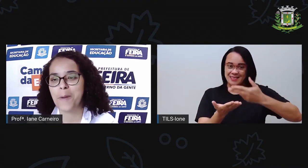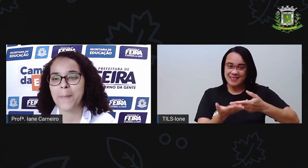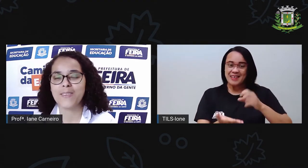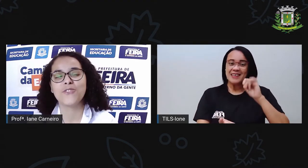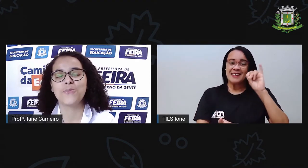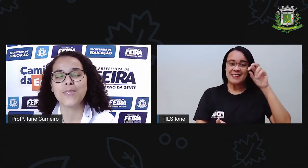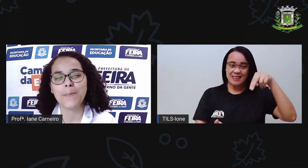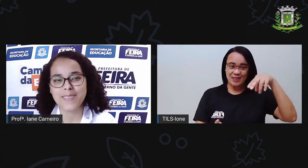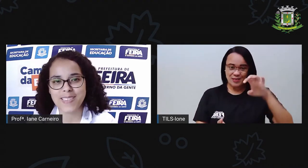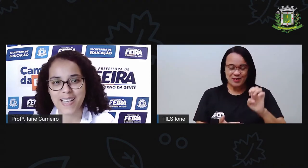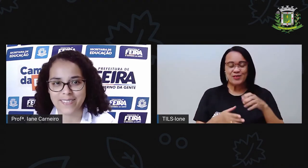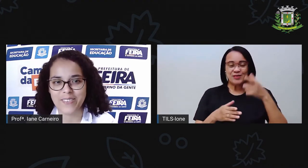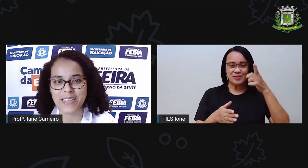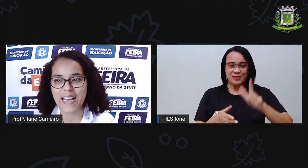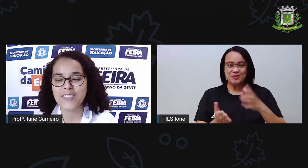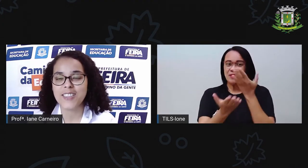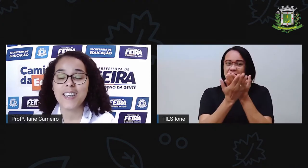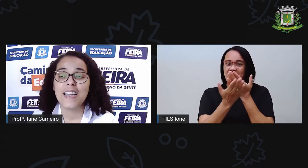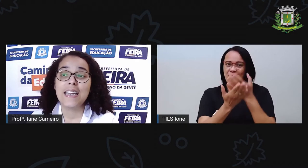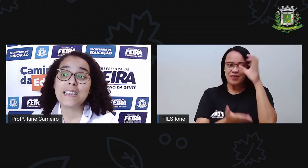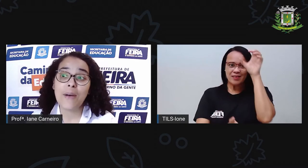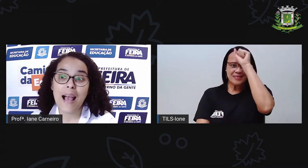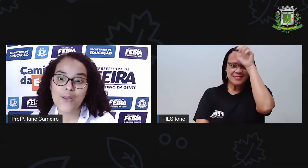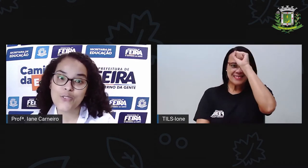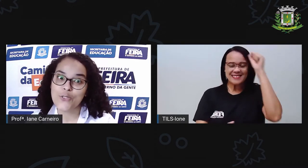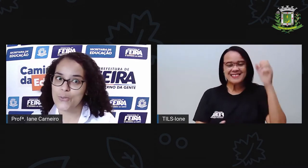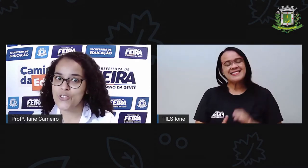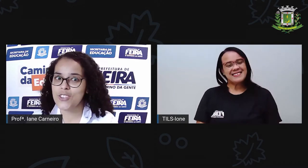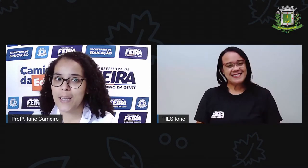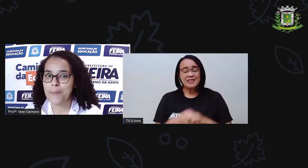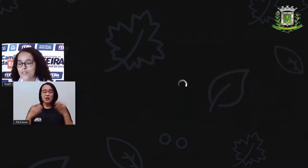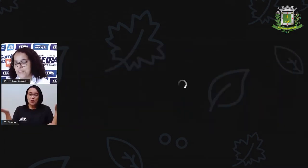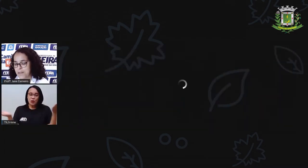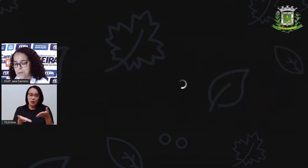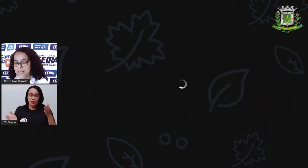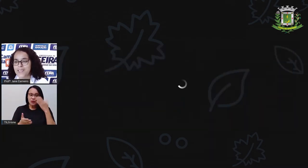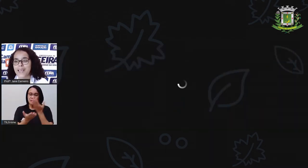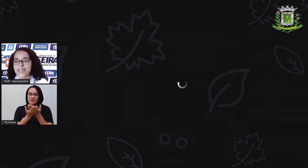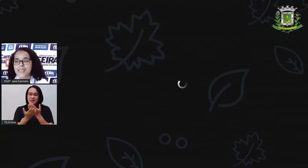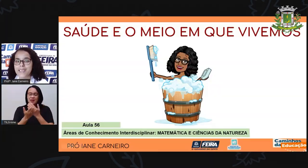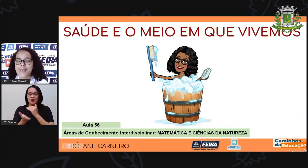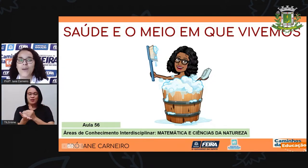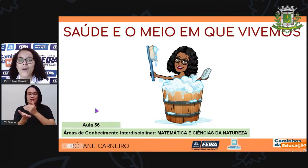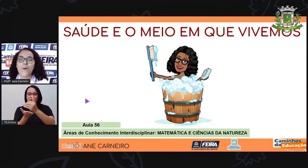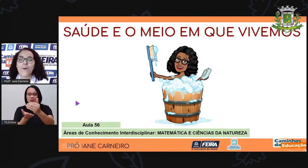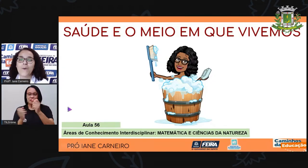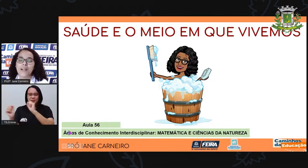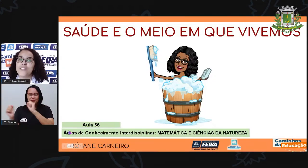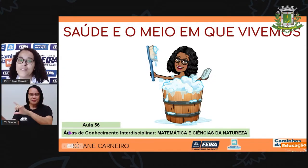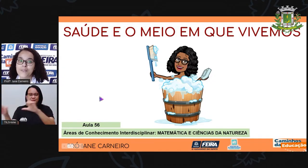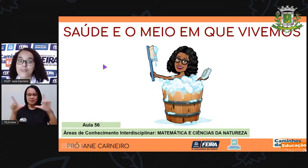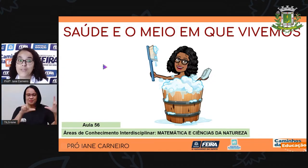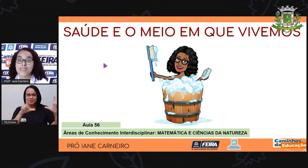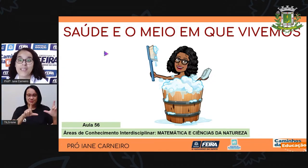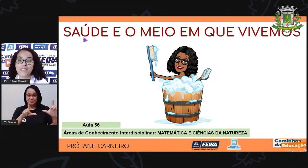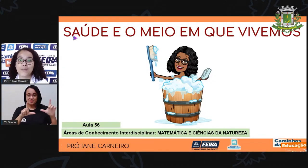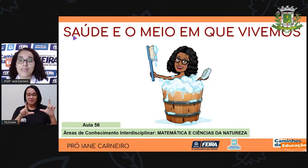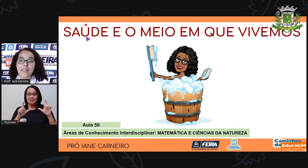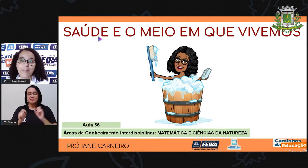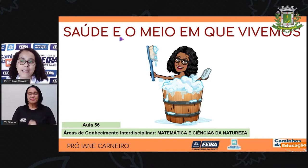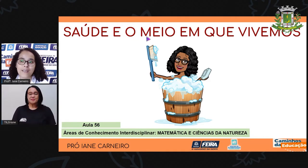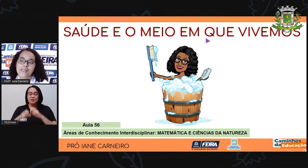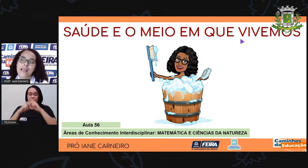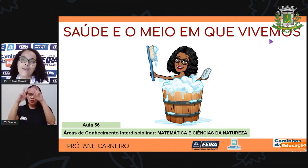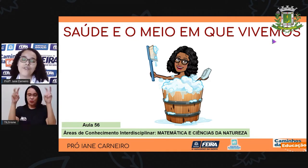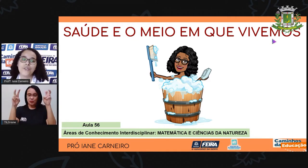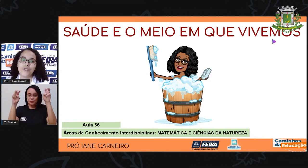mais um momento de muito aprendizado, não é verdade? Então a aula de hoje, né, a Pró já vai começar aqui compartilhando com vocês o